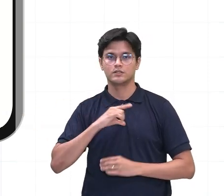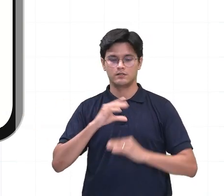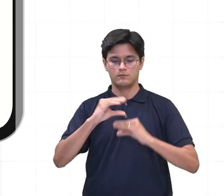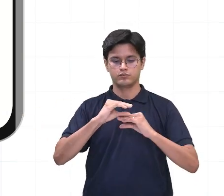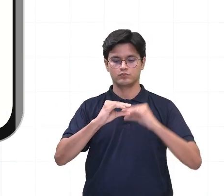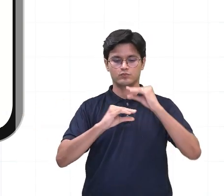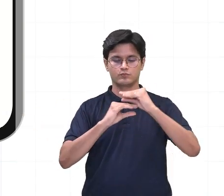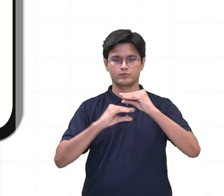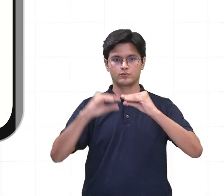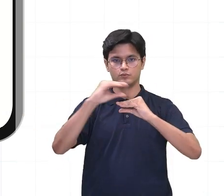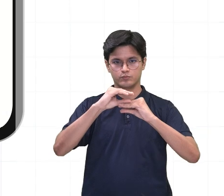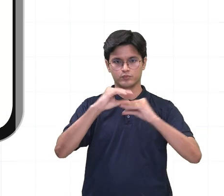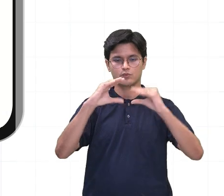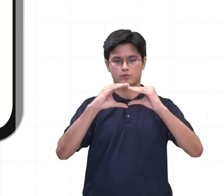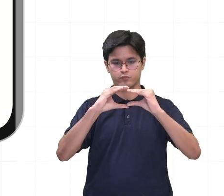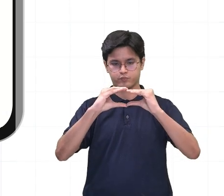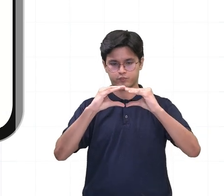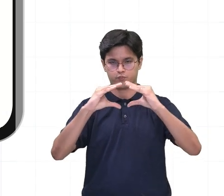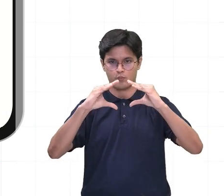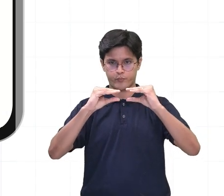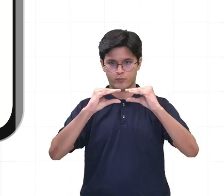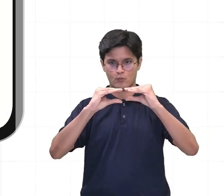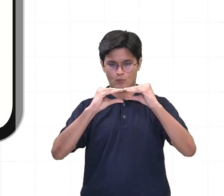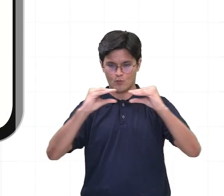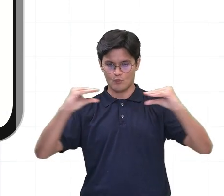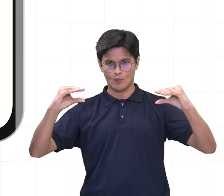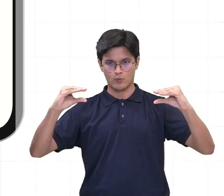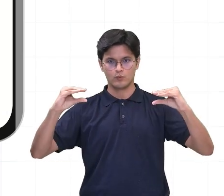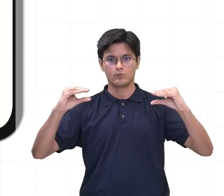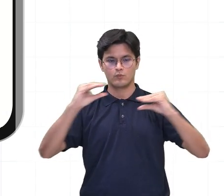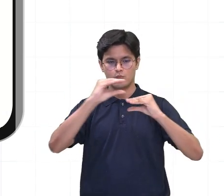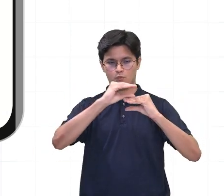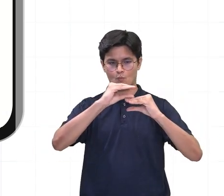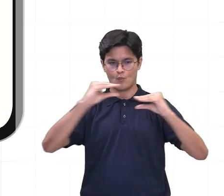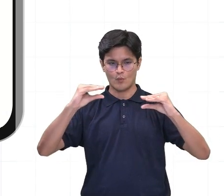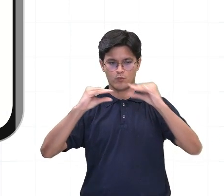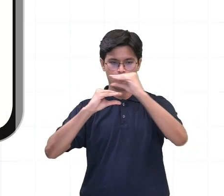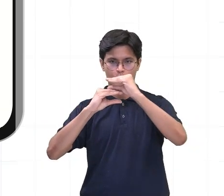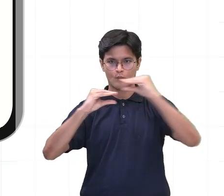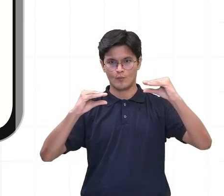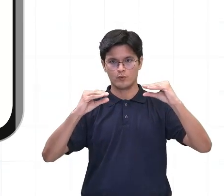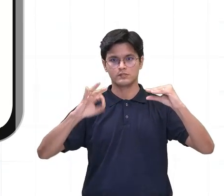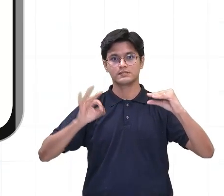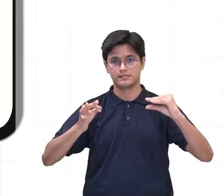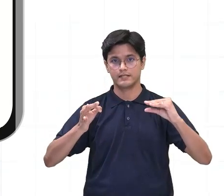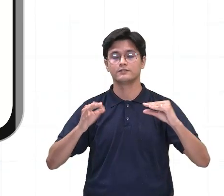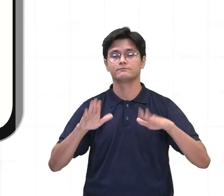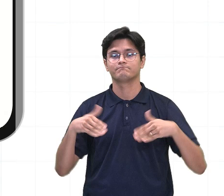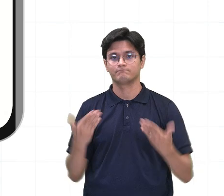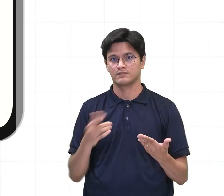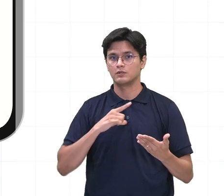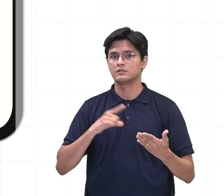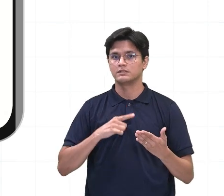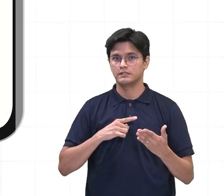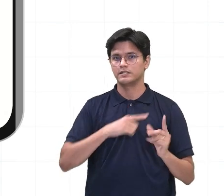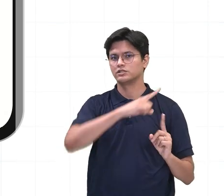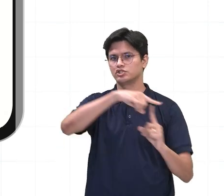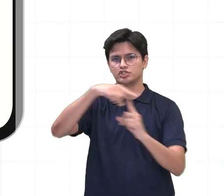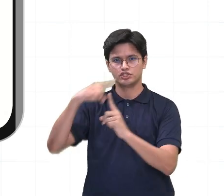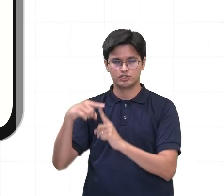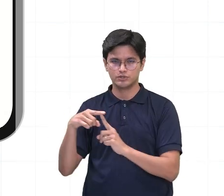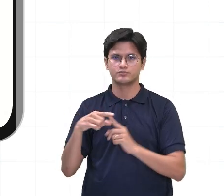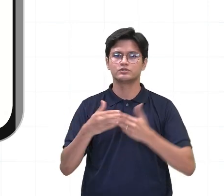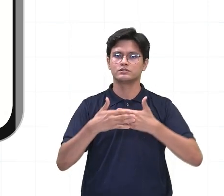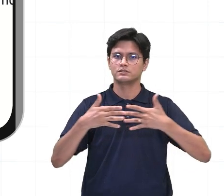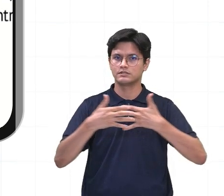estratificado porque esse tecido apresenta mais de uma camada. Tá? Então, aqui a gente observa que esses diferentes tipos de tecido,